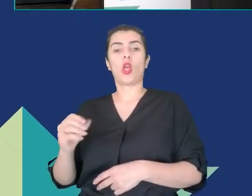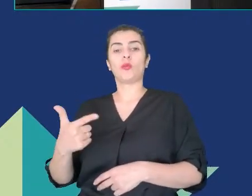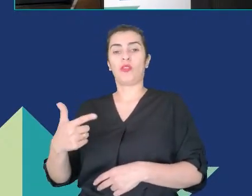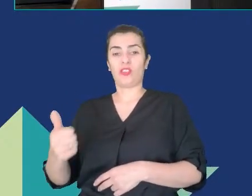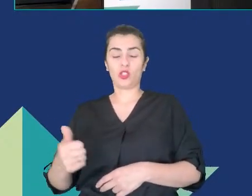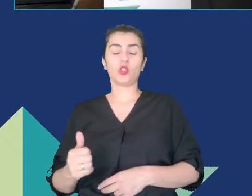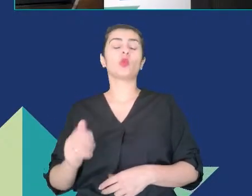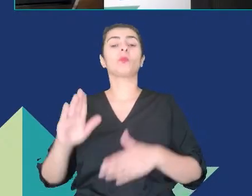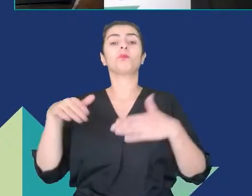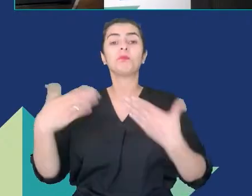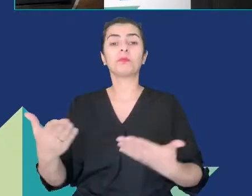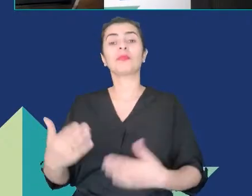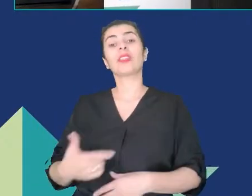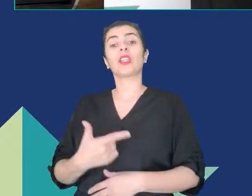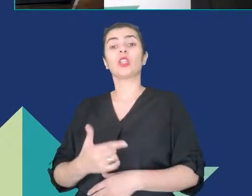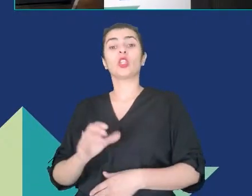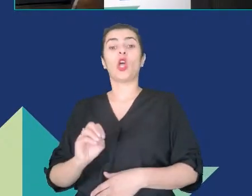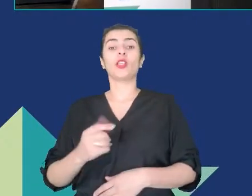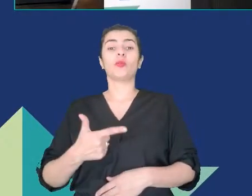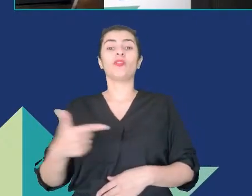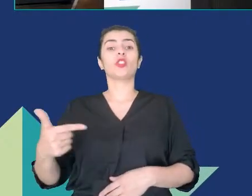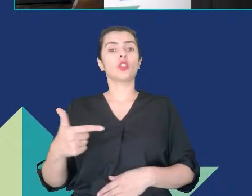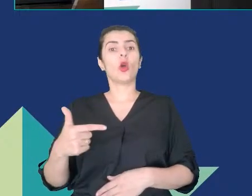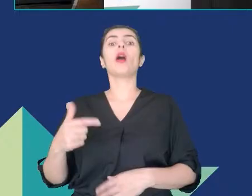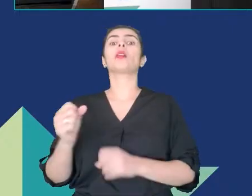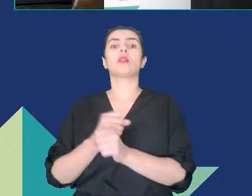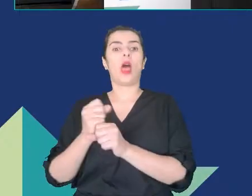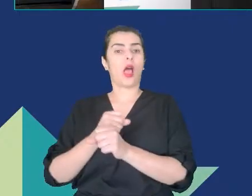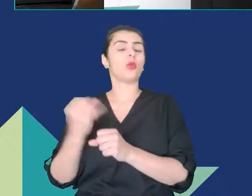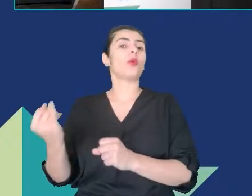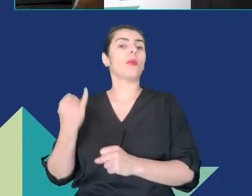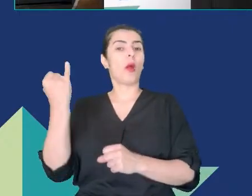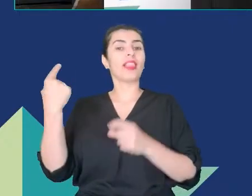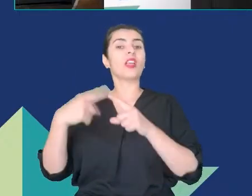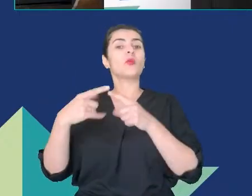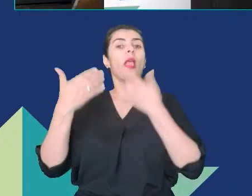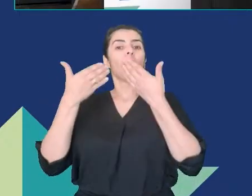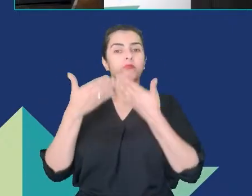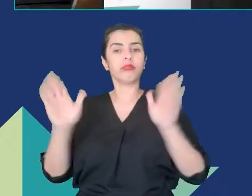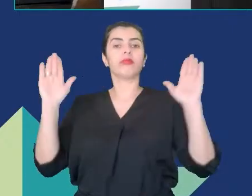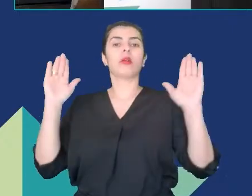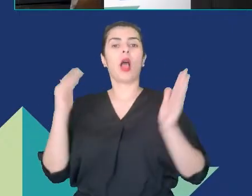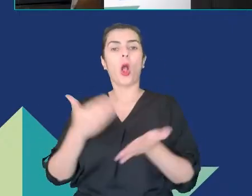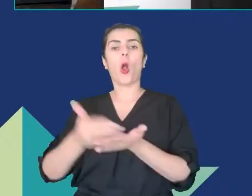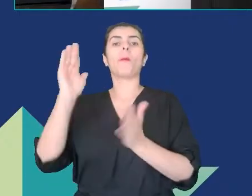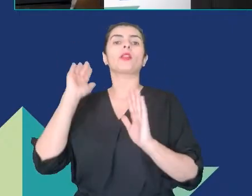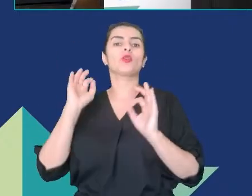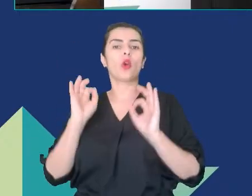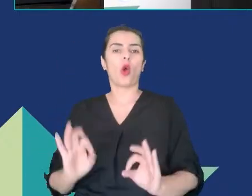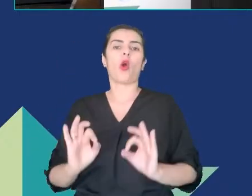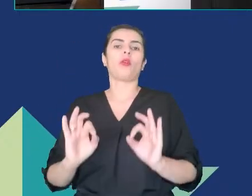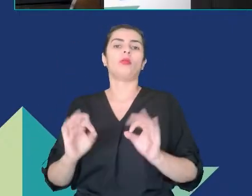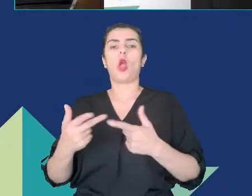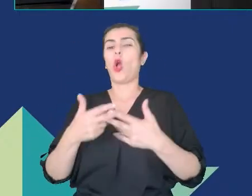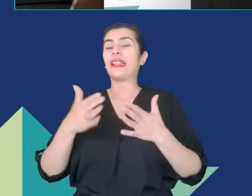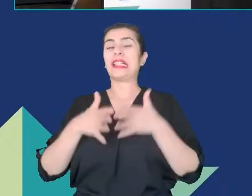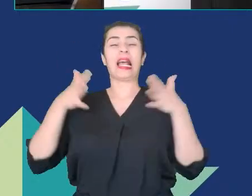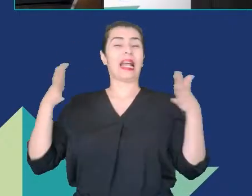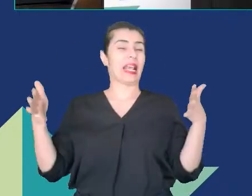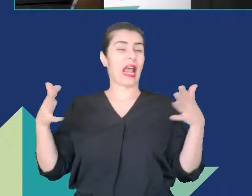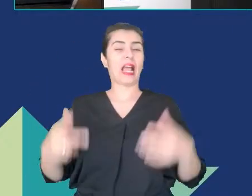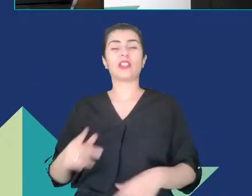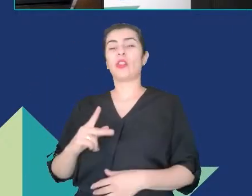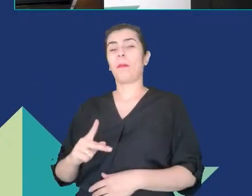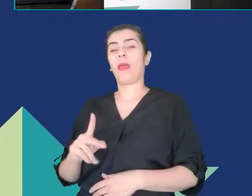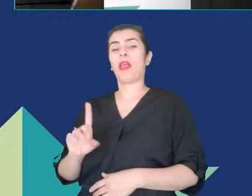do startup das nossas grandes usinas, e de grandes estruturas, como a PDR CMD em